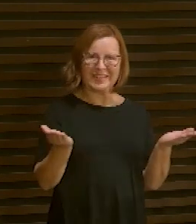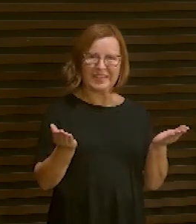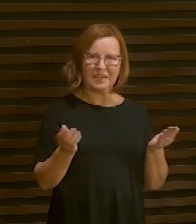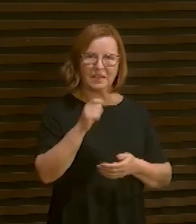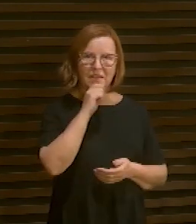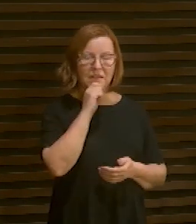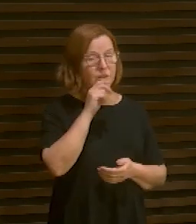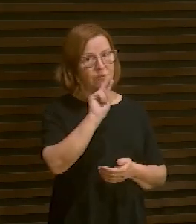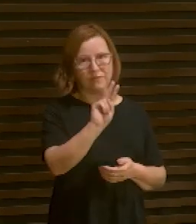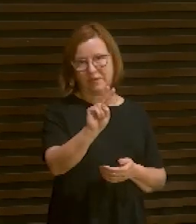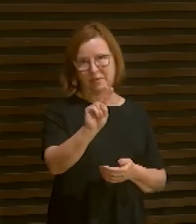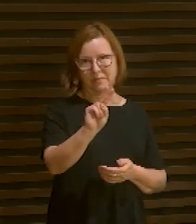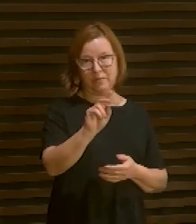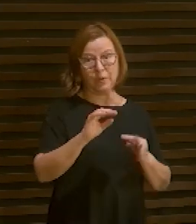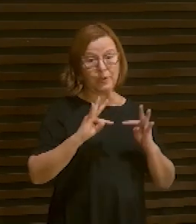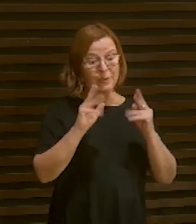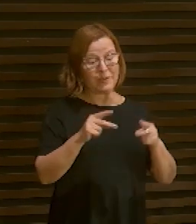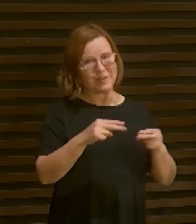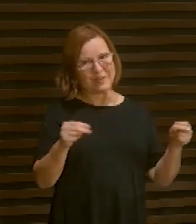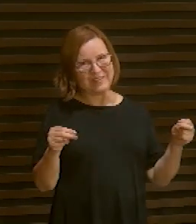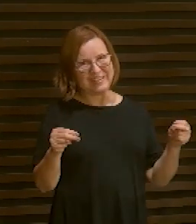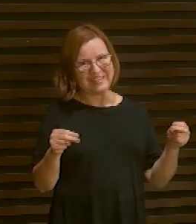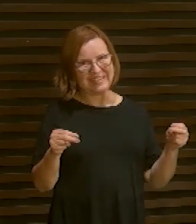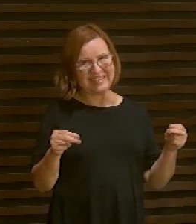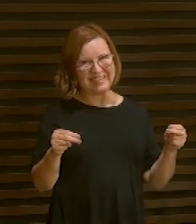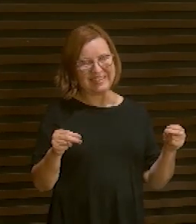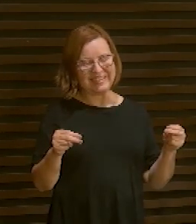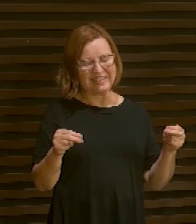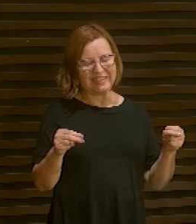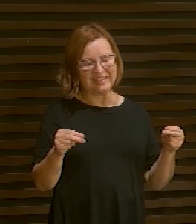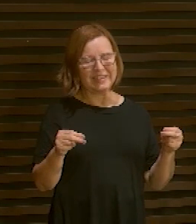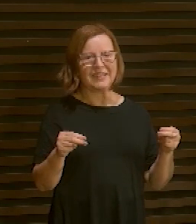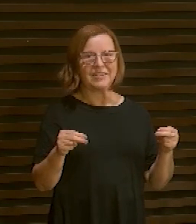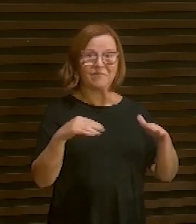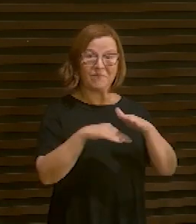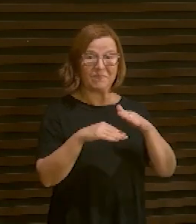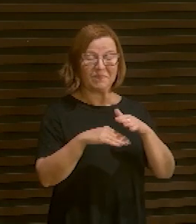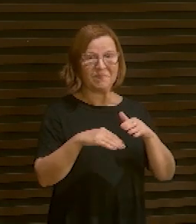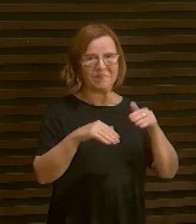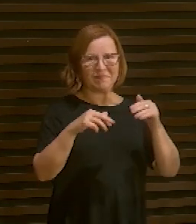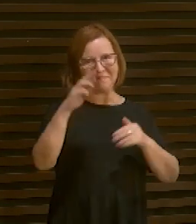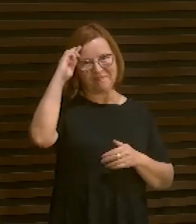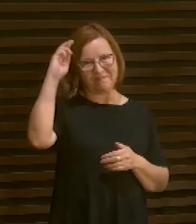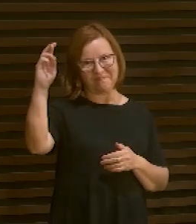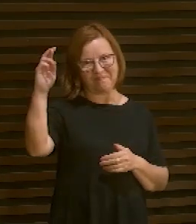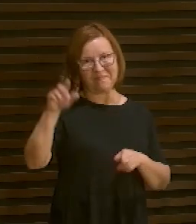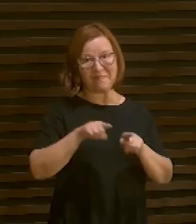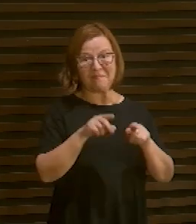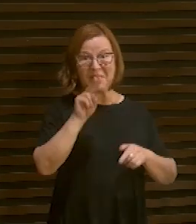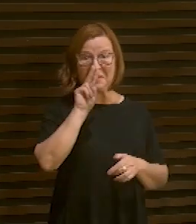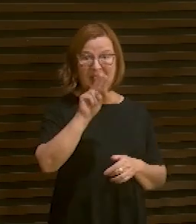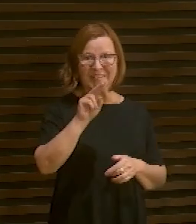não vemos todas as coisas a ele sujeitas. Vemos, todavia,